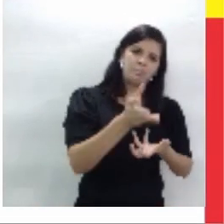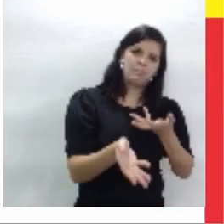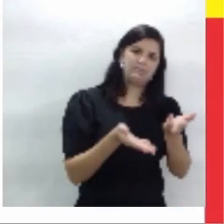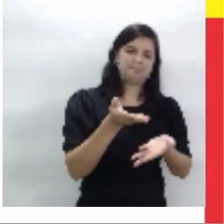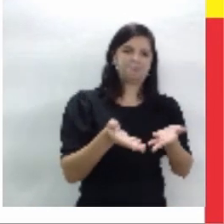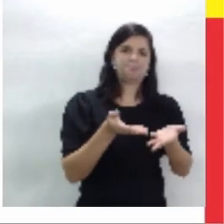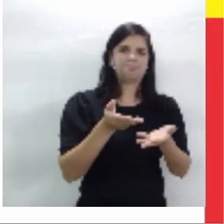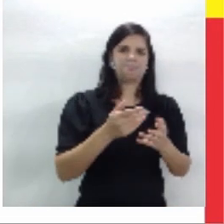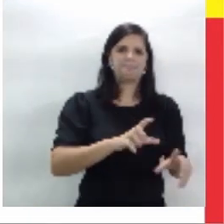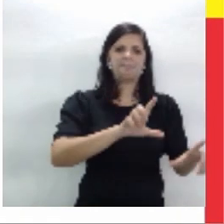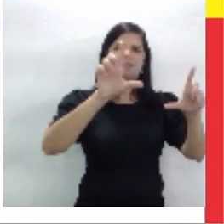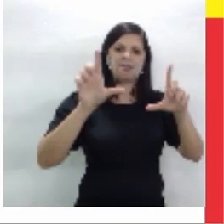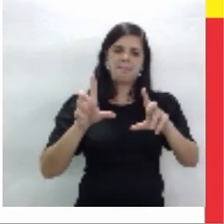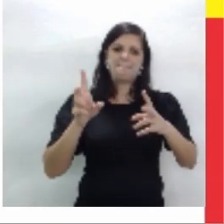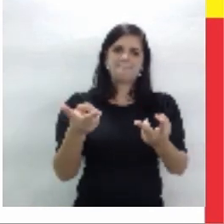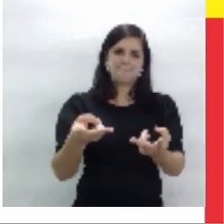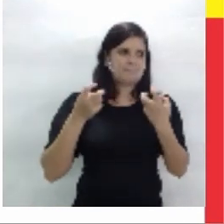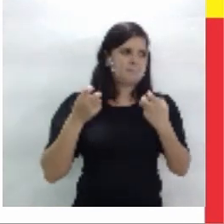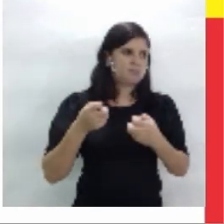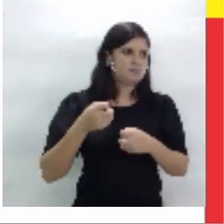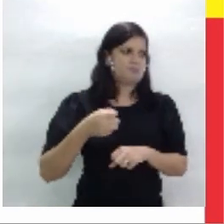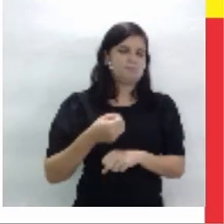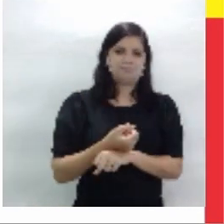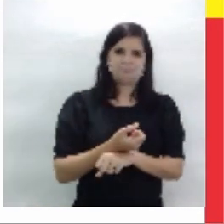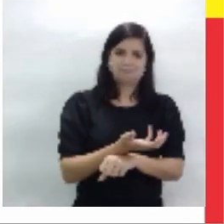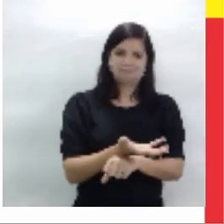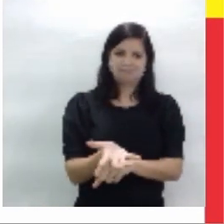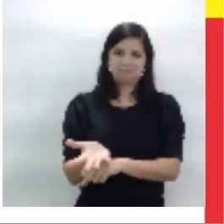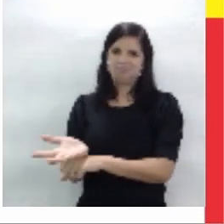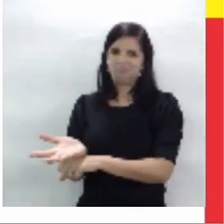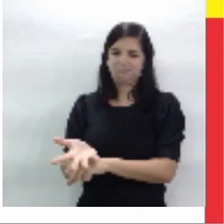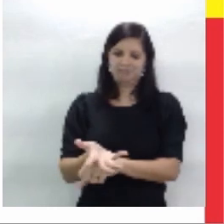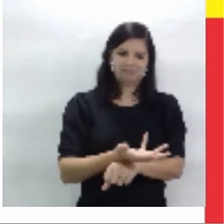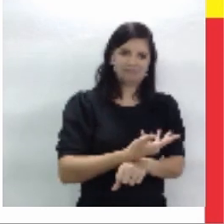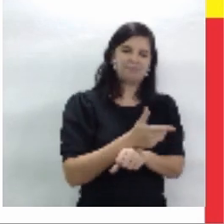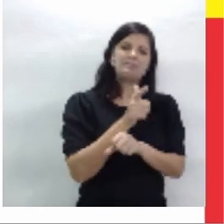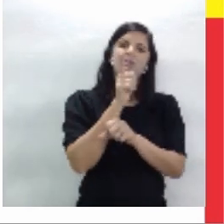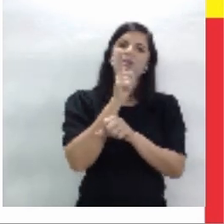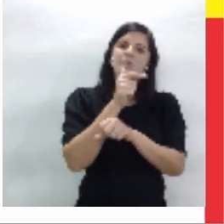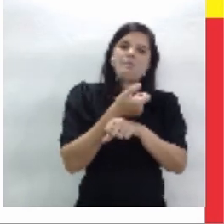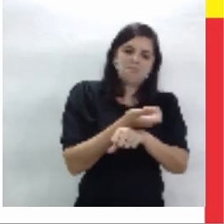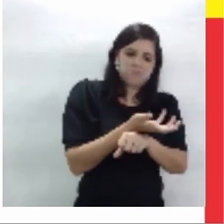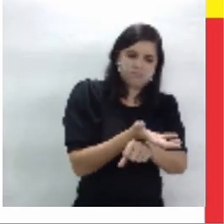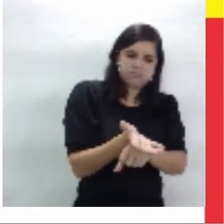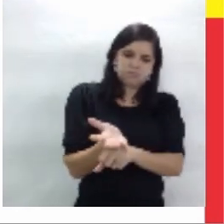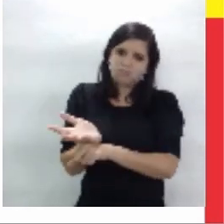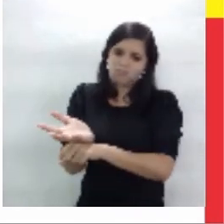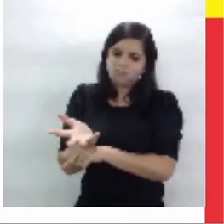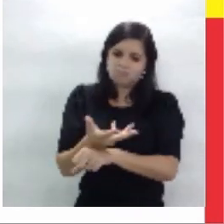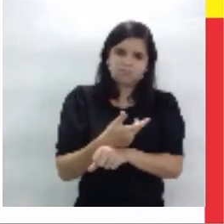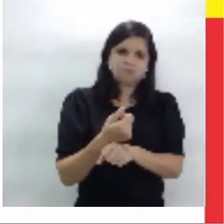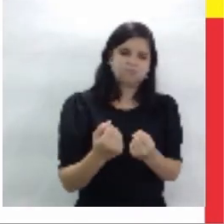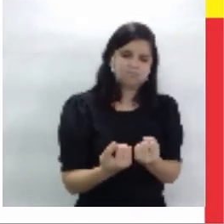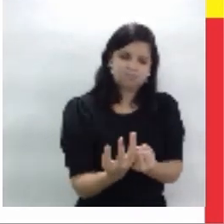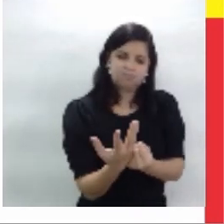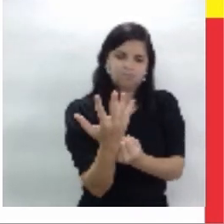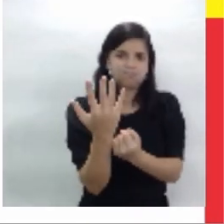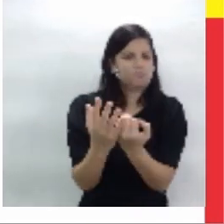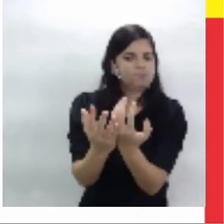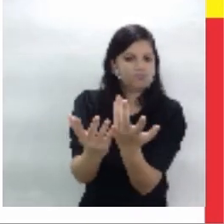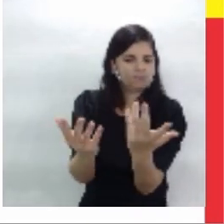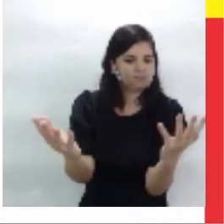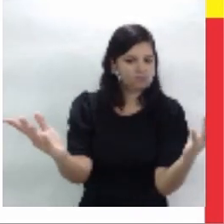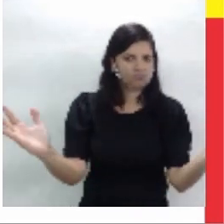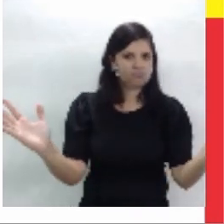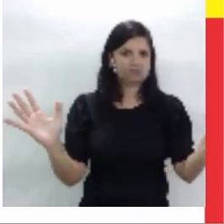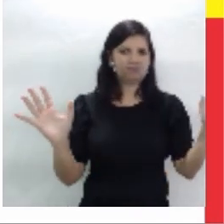você vê aí, né, uma irrigação, um processo aí, né, de distribuição de água para que possa regar esse